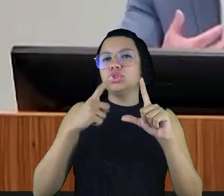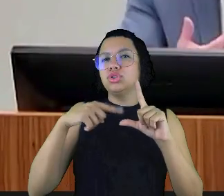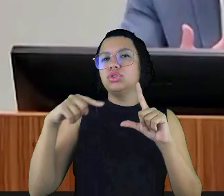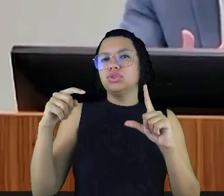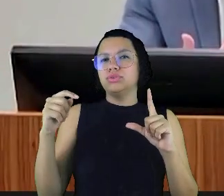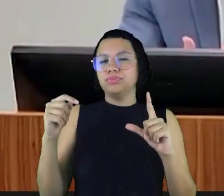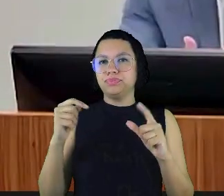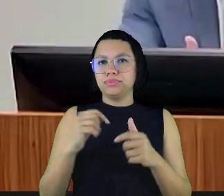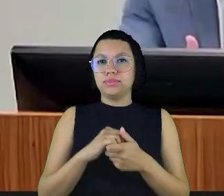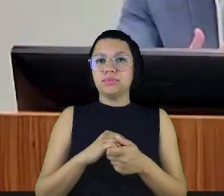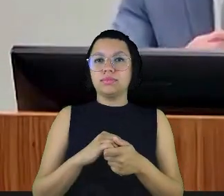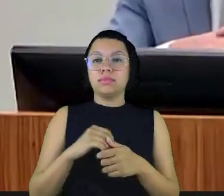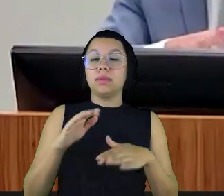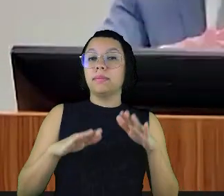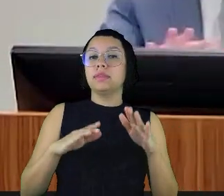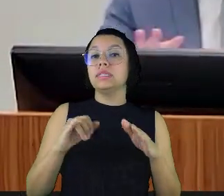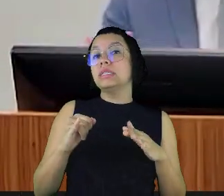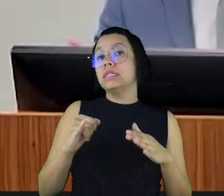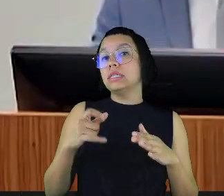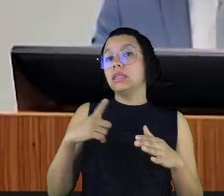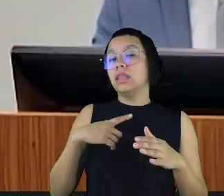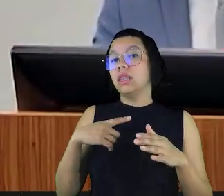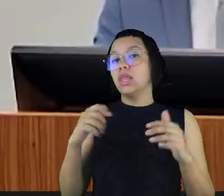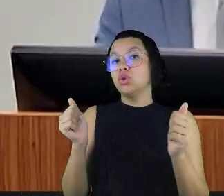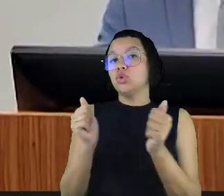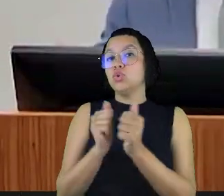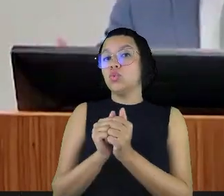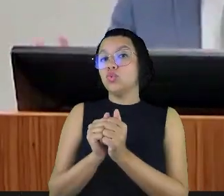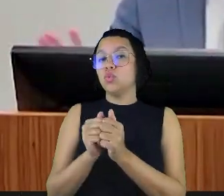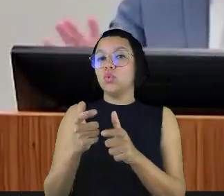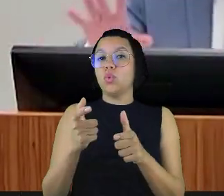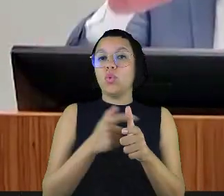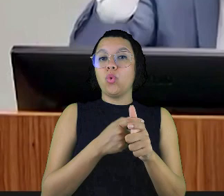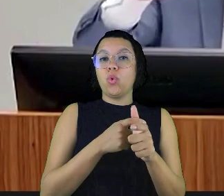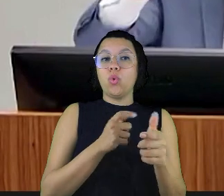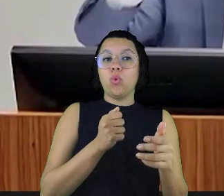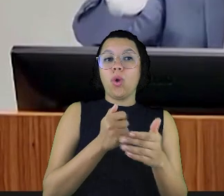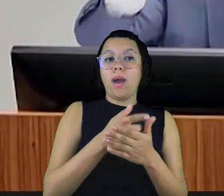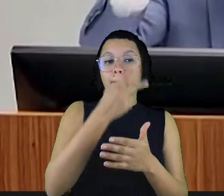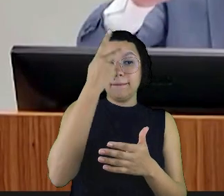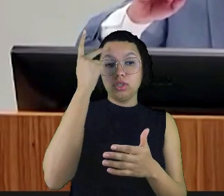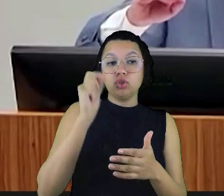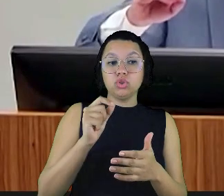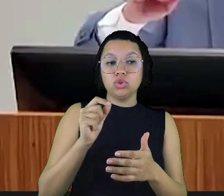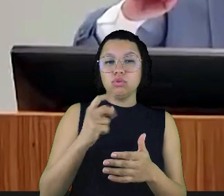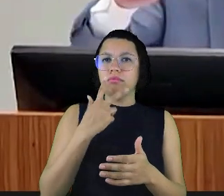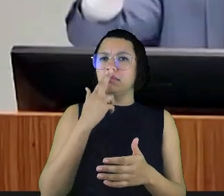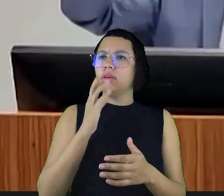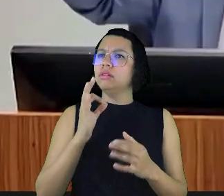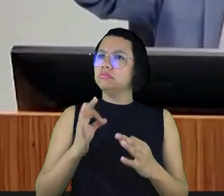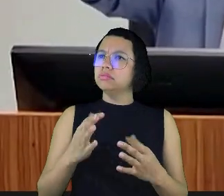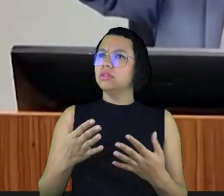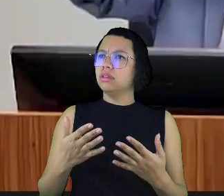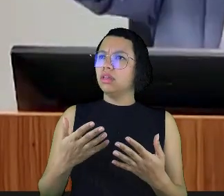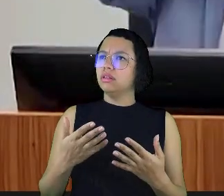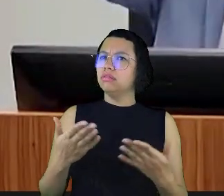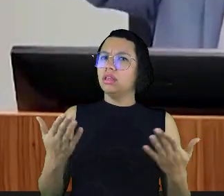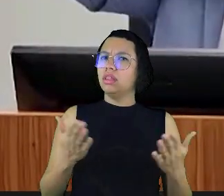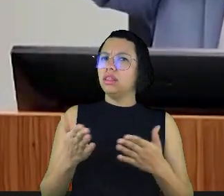em consórcio com o contribuinte, me parece absolutamente legítimo. Exatamente nesse momento é